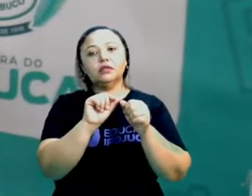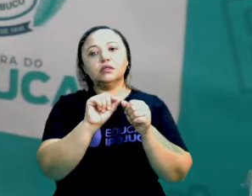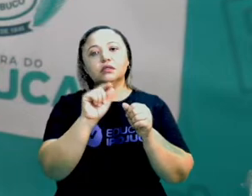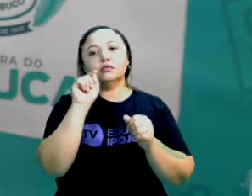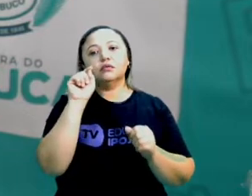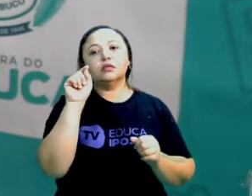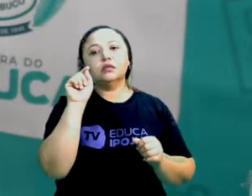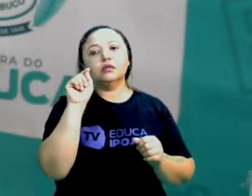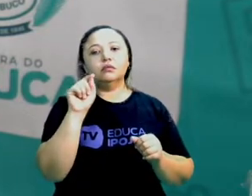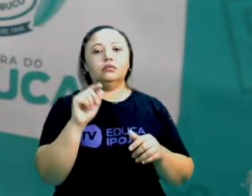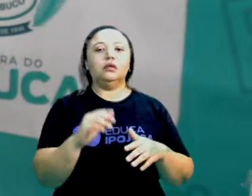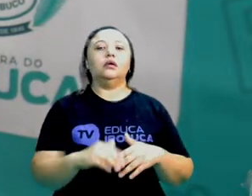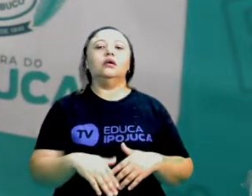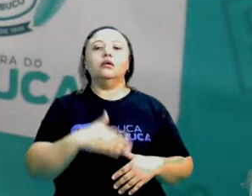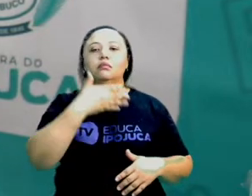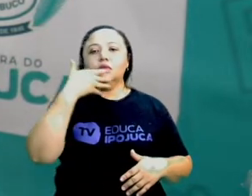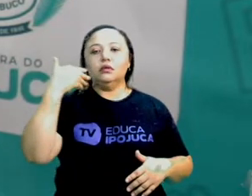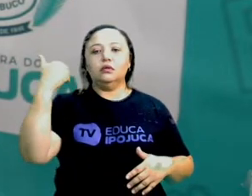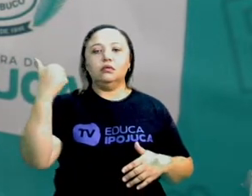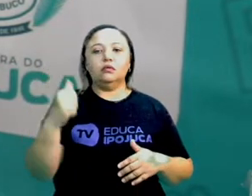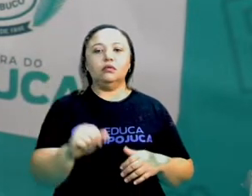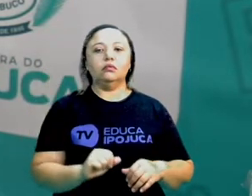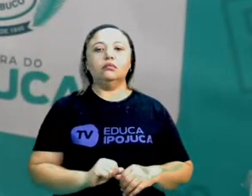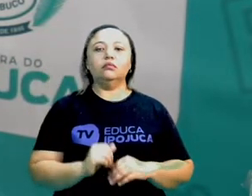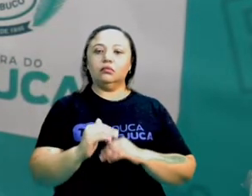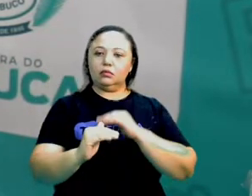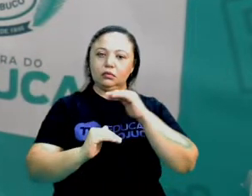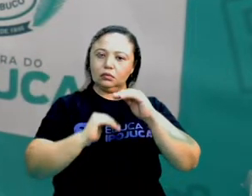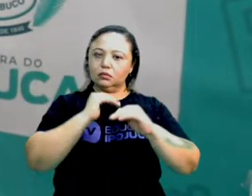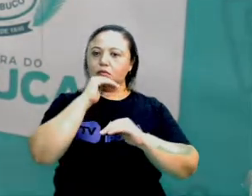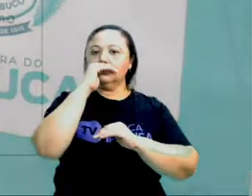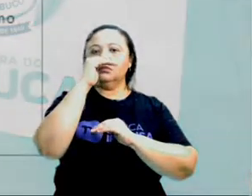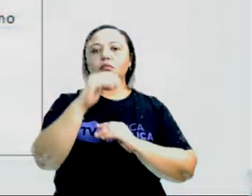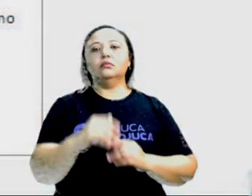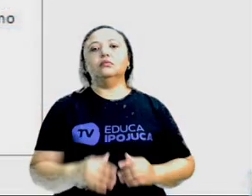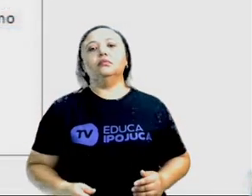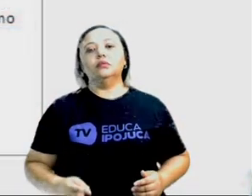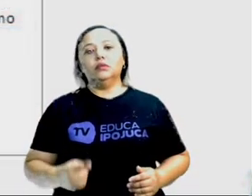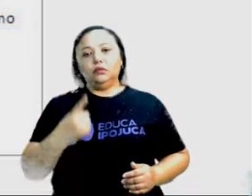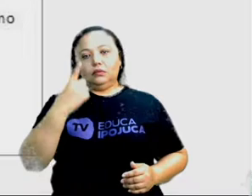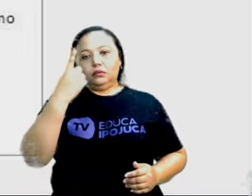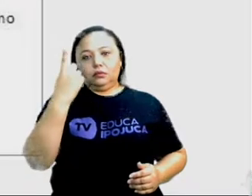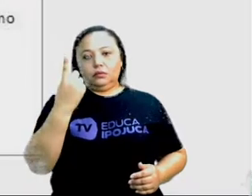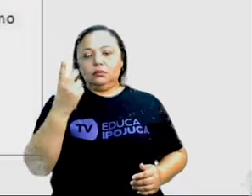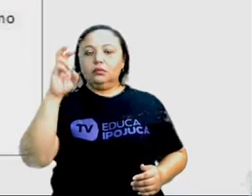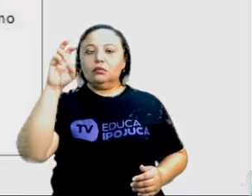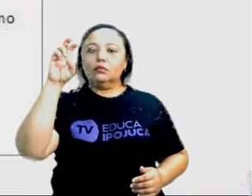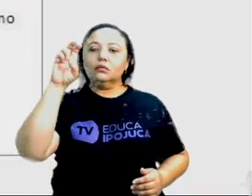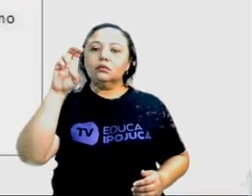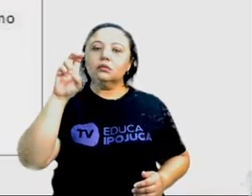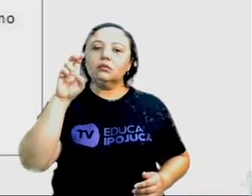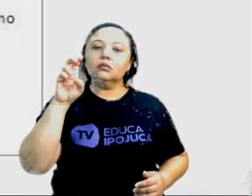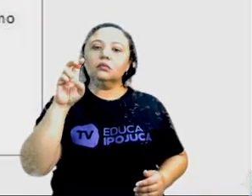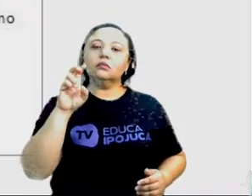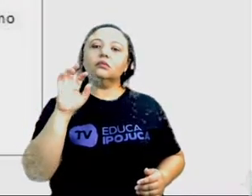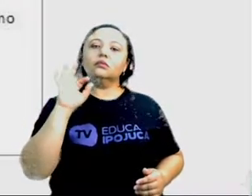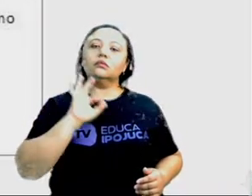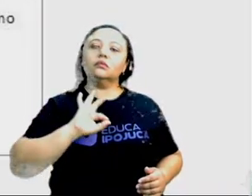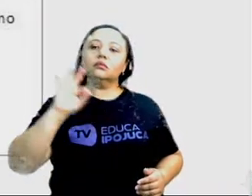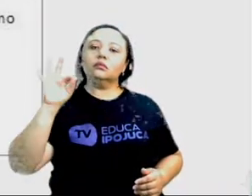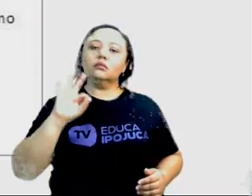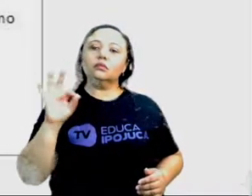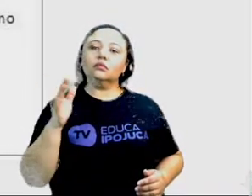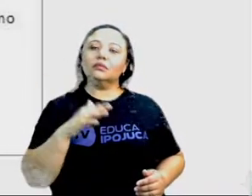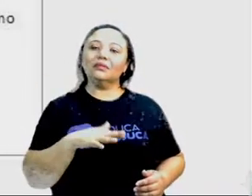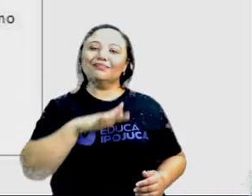Vamos voltar aqui na nossa tabela, veja. Se 15% está ruim, 15% está ruim,